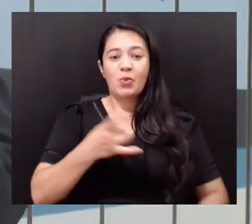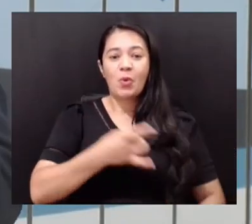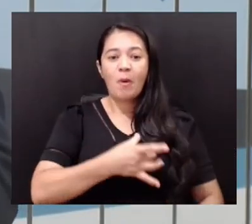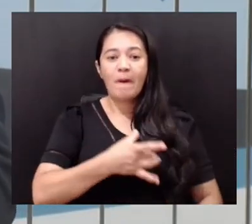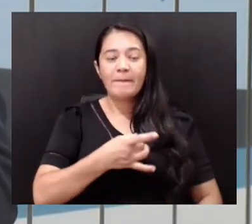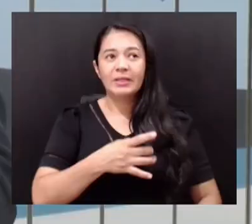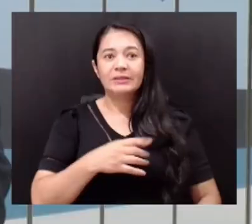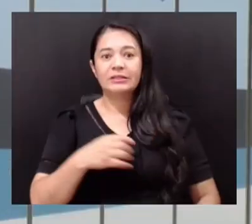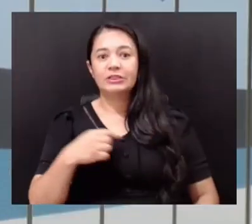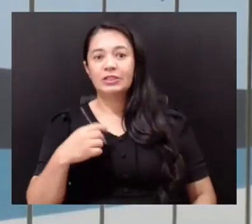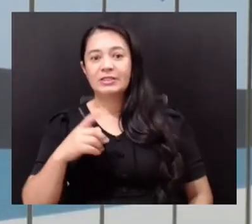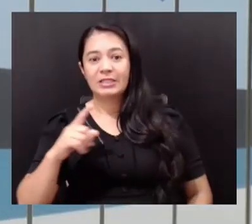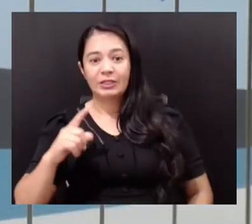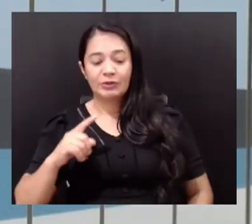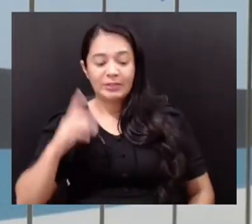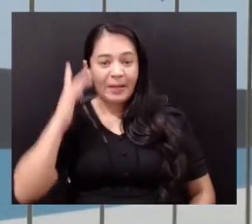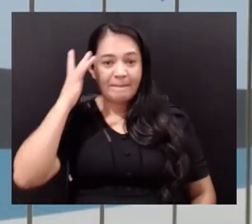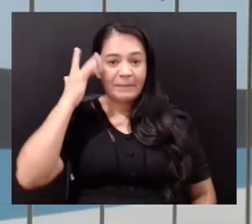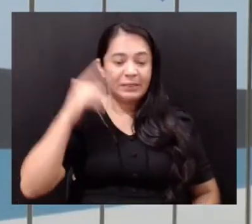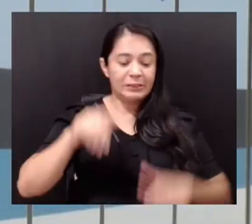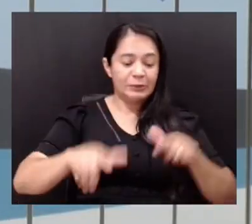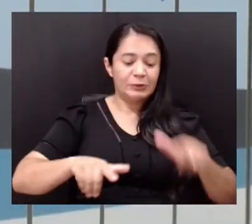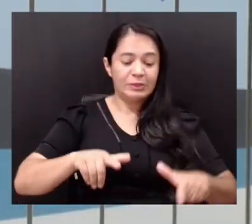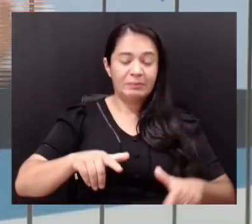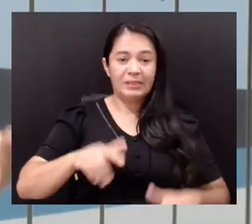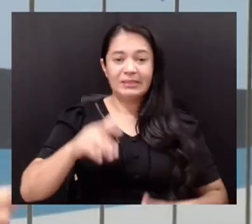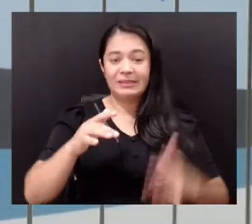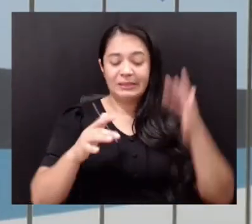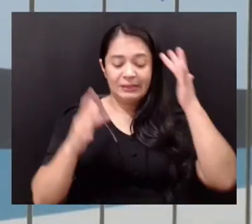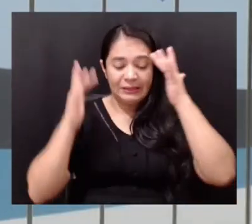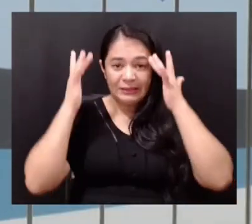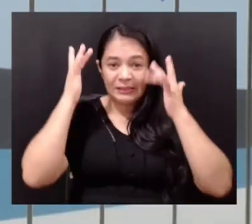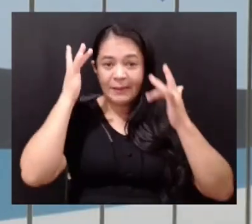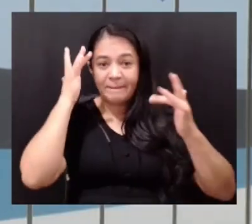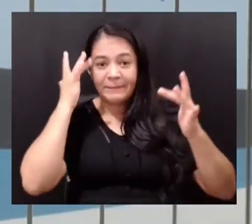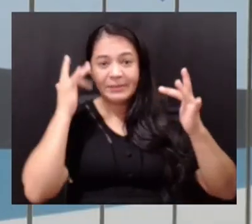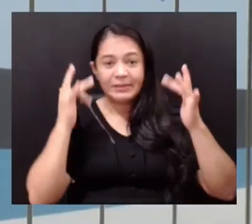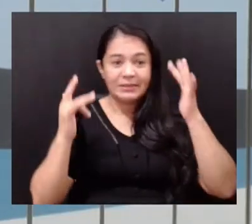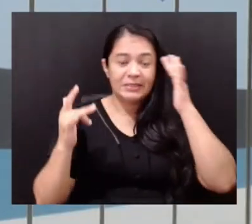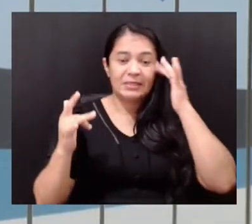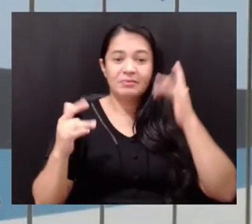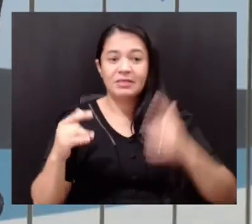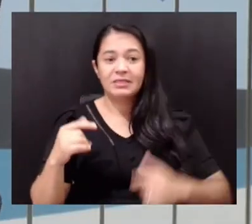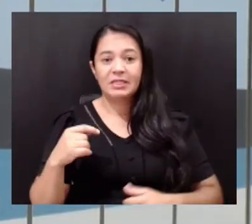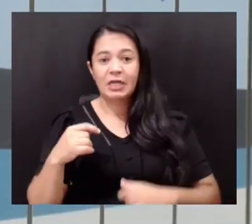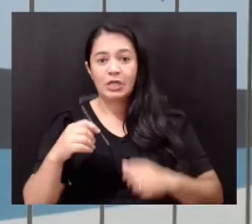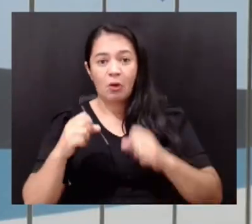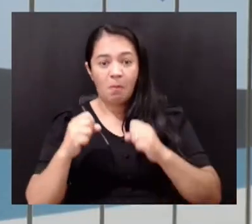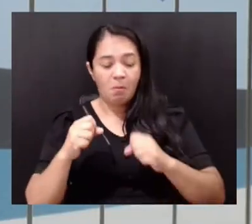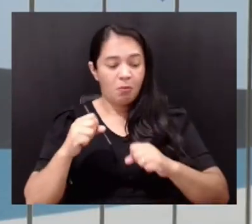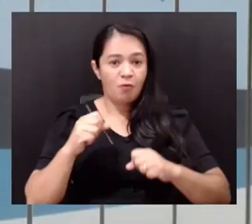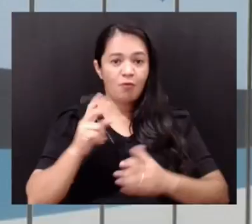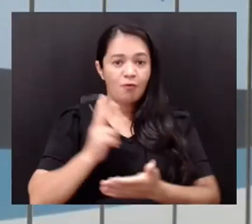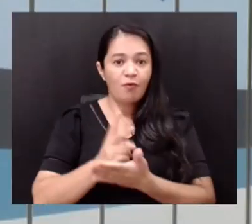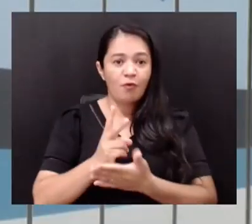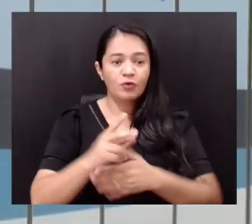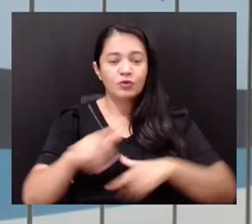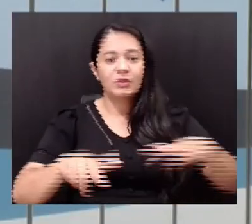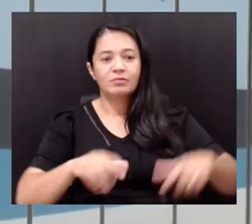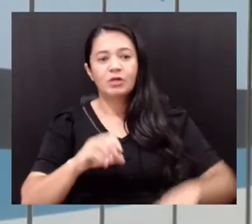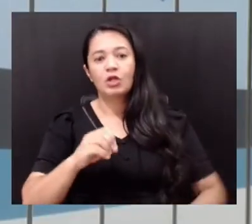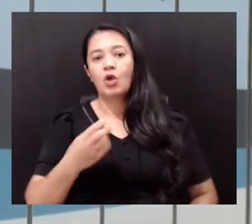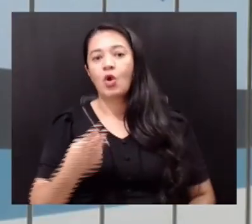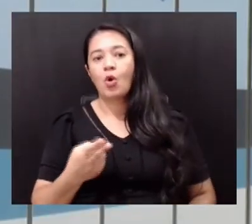emprego amanhã? Será que eu vou ter o meu trabalho, uma prestação de serviço? Ou eu tenho aquela renda